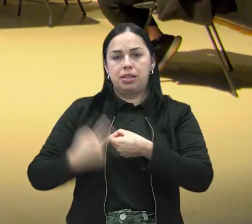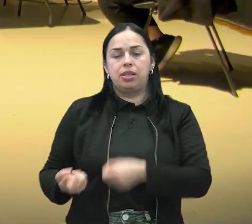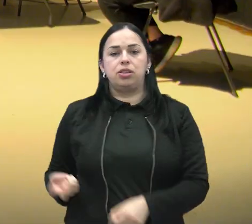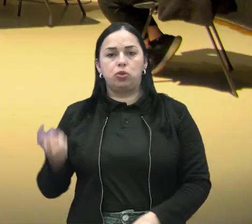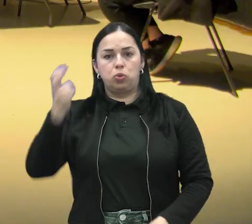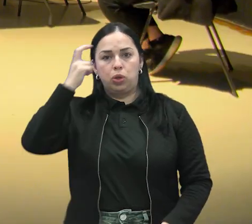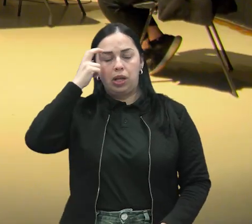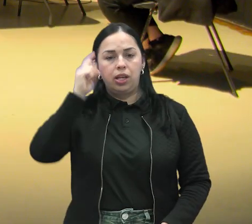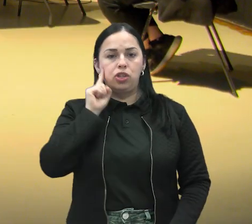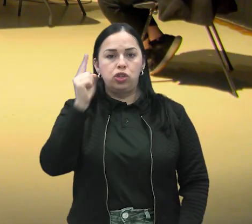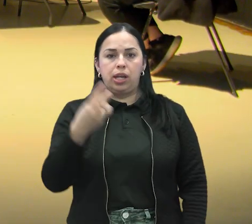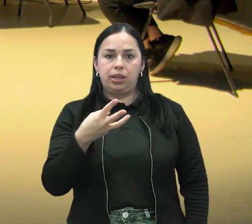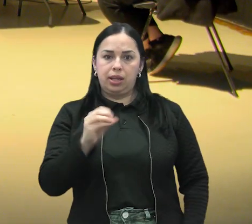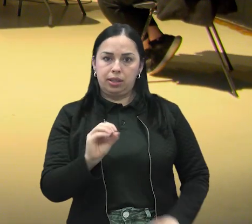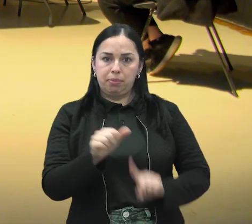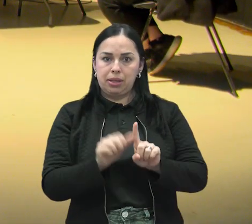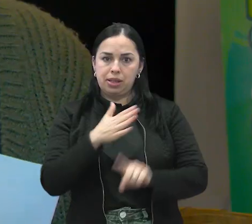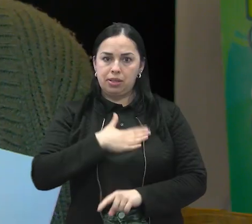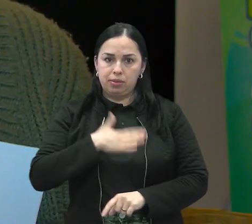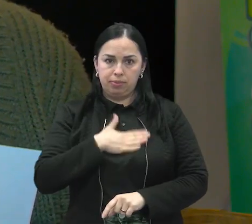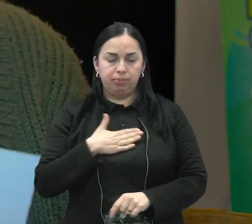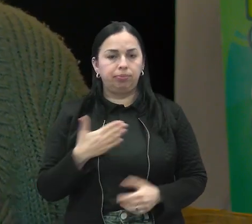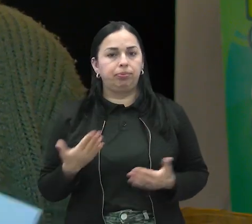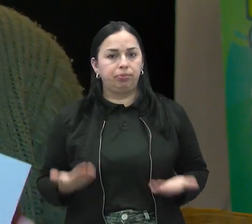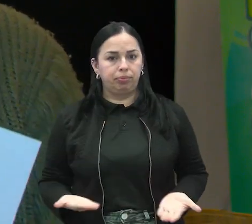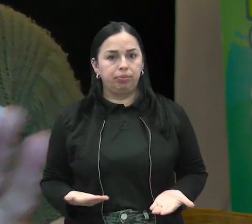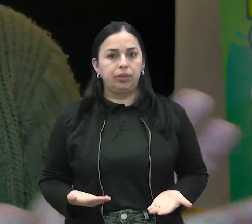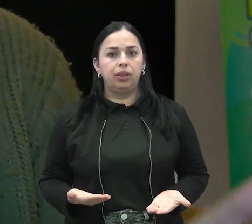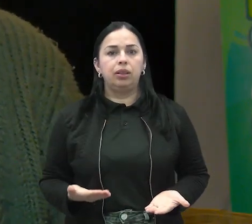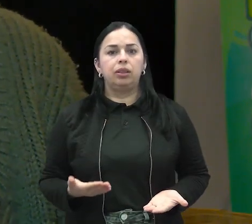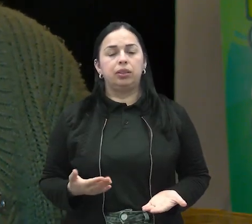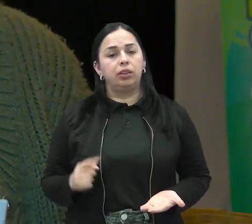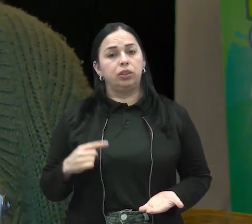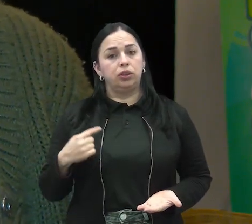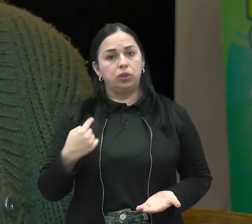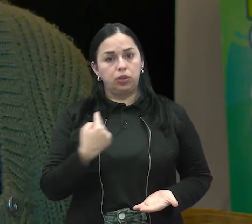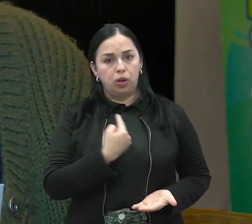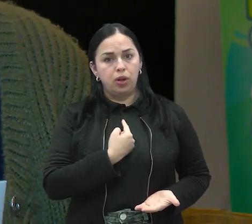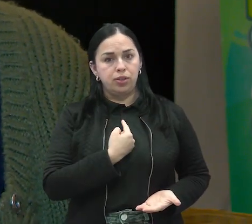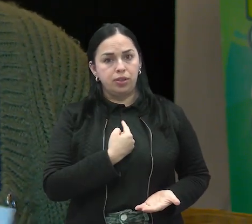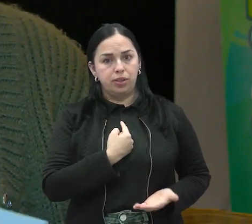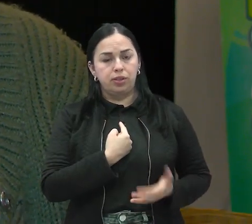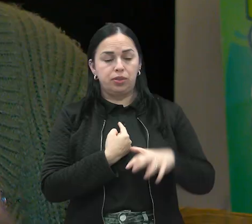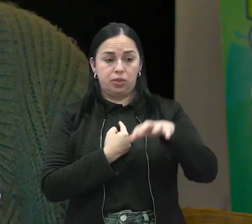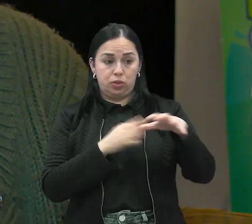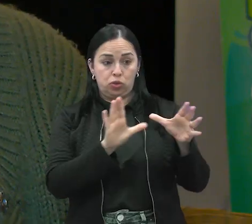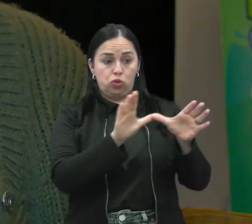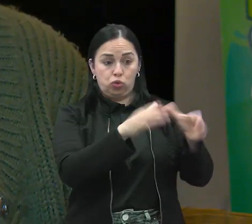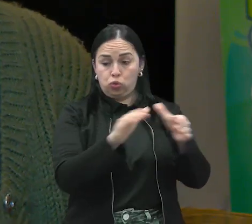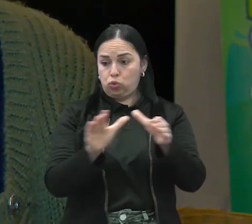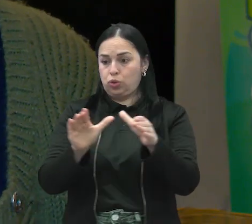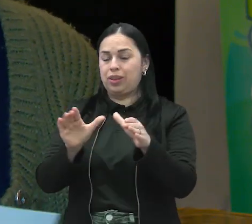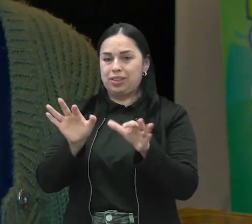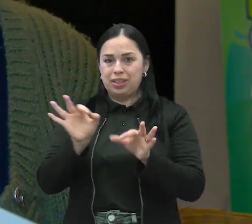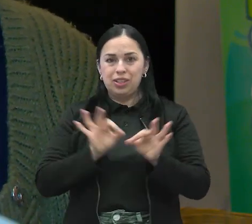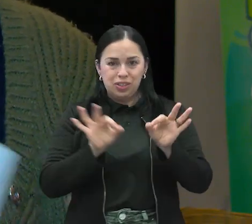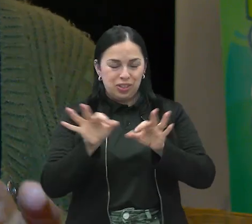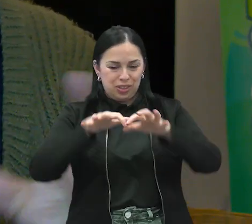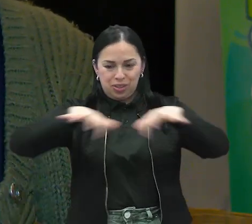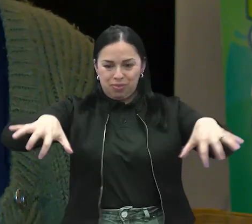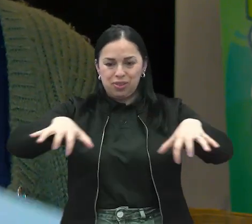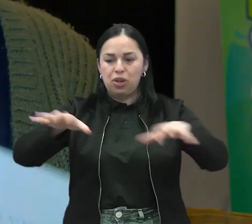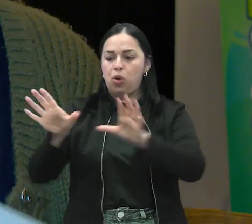a ser realizada em 30 de agosto. A gente divide, né, o público em grupos e